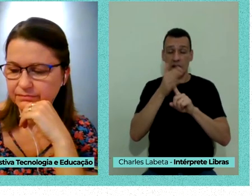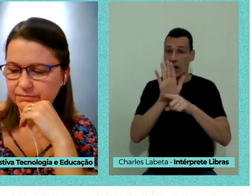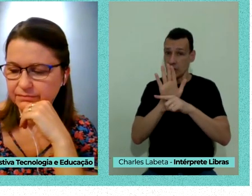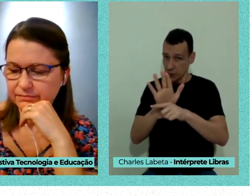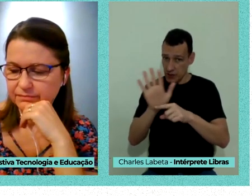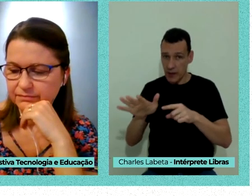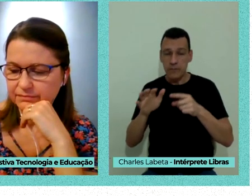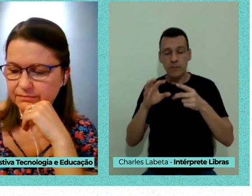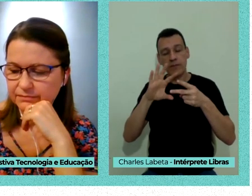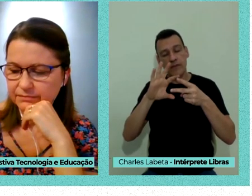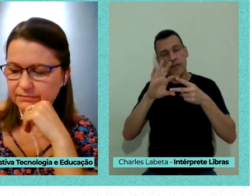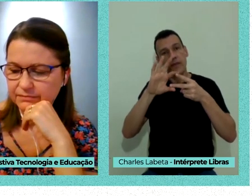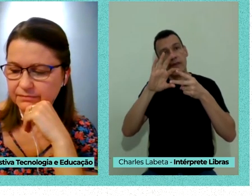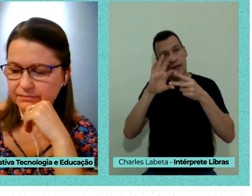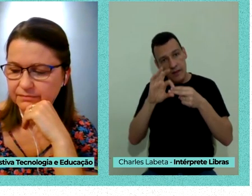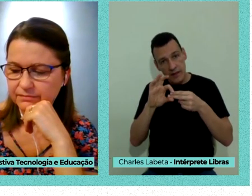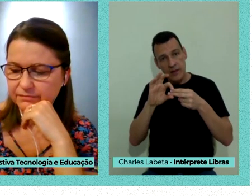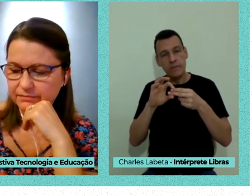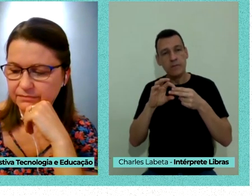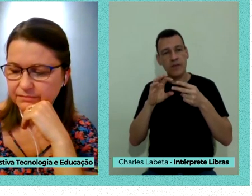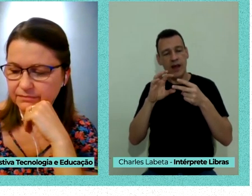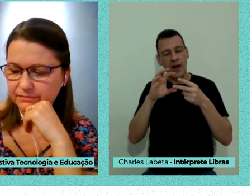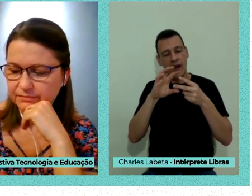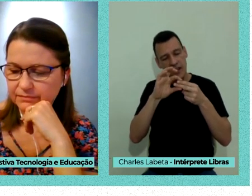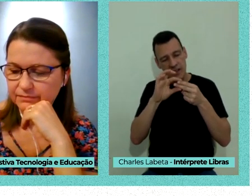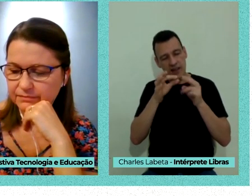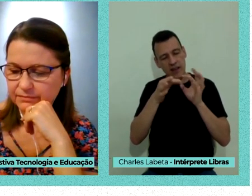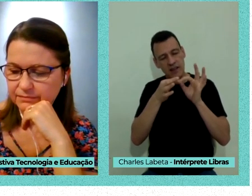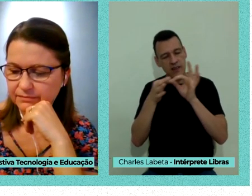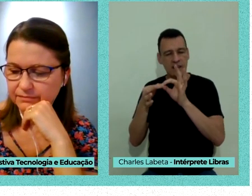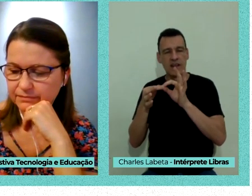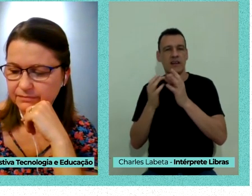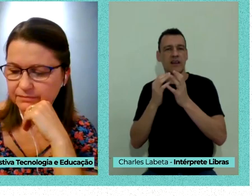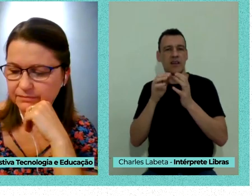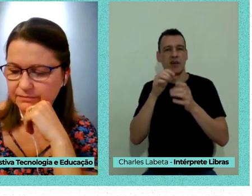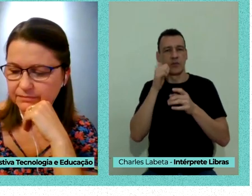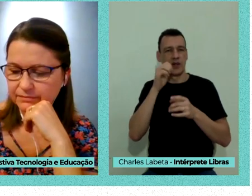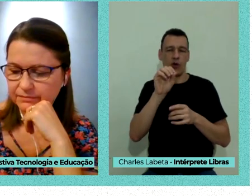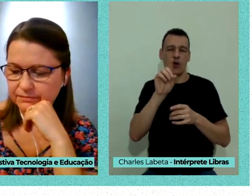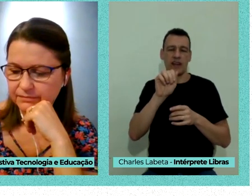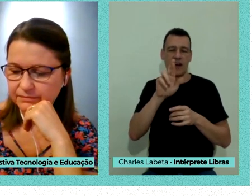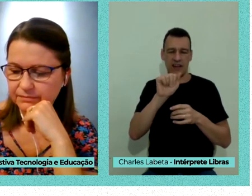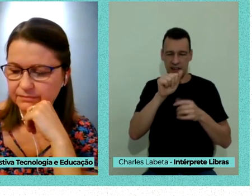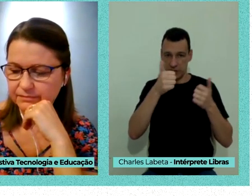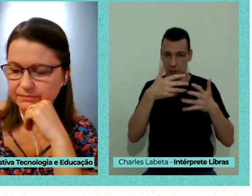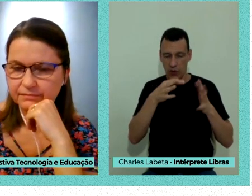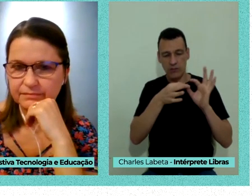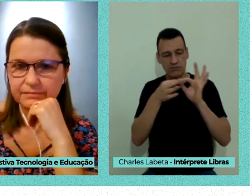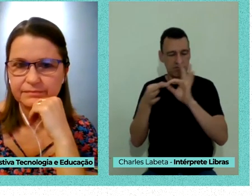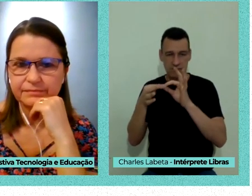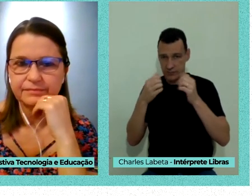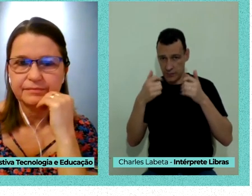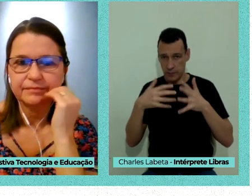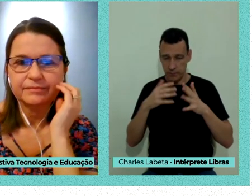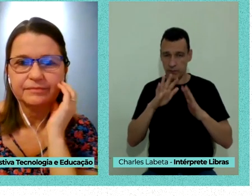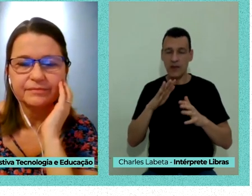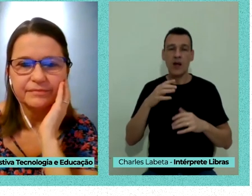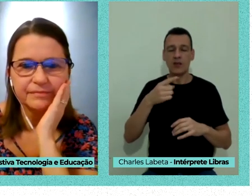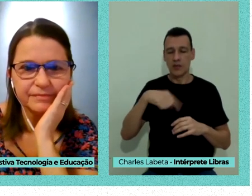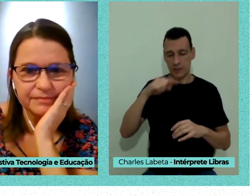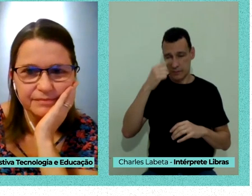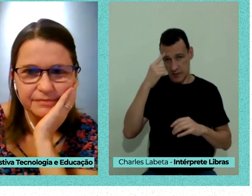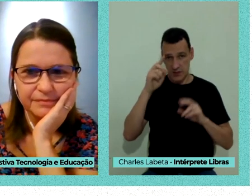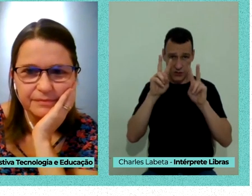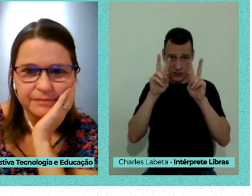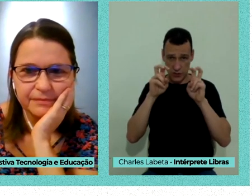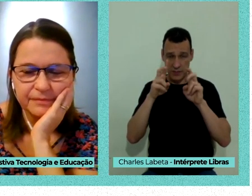que tem muito a ver com o que a Odara estava problematizando aqui. Será que quando a gente pensa em tecnologia, a